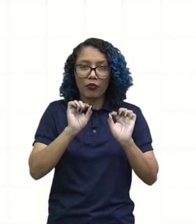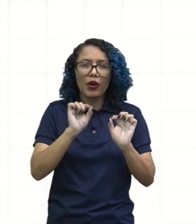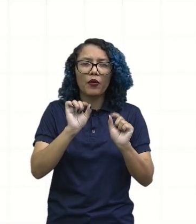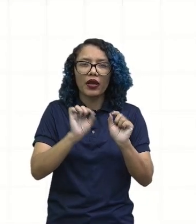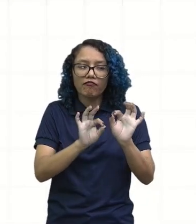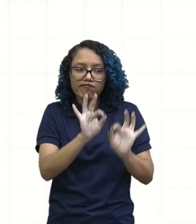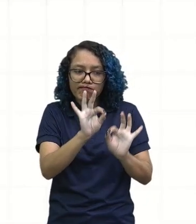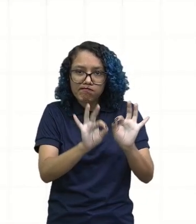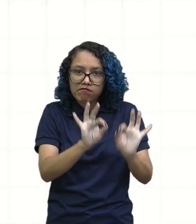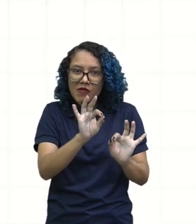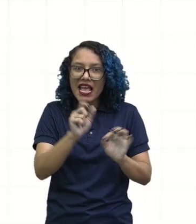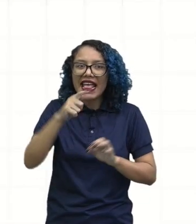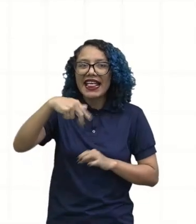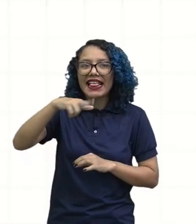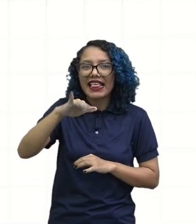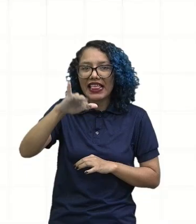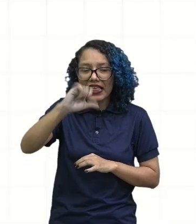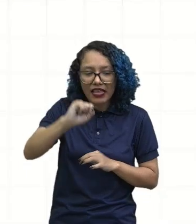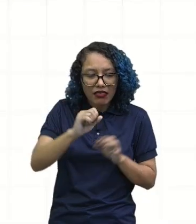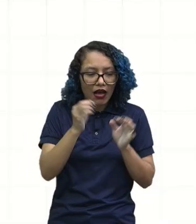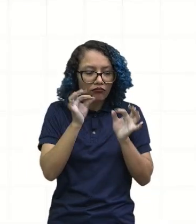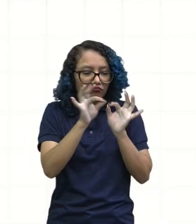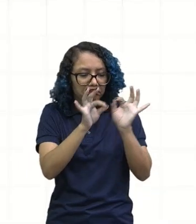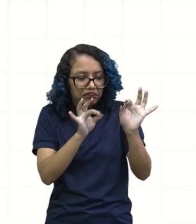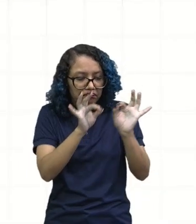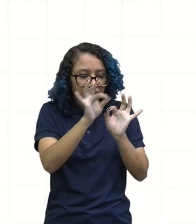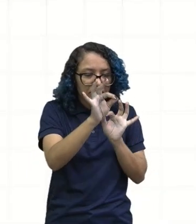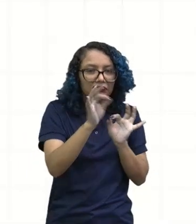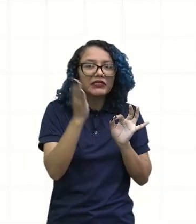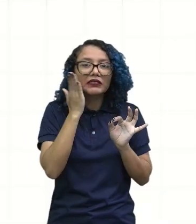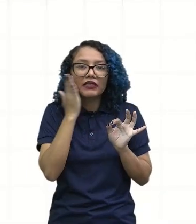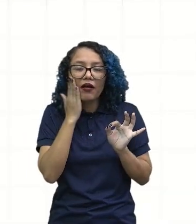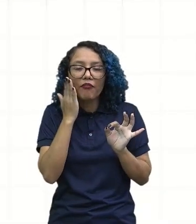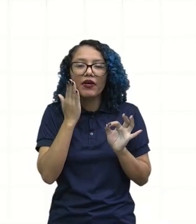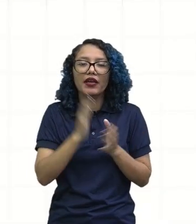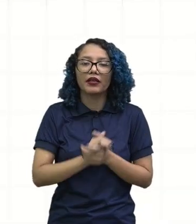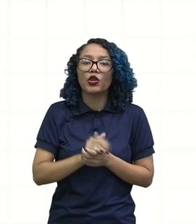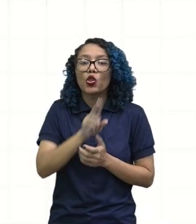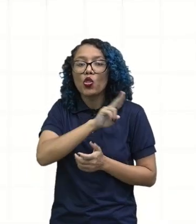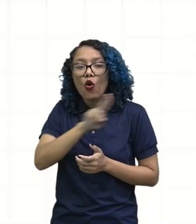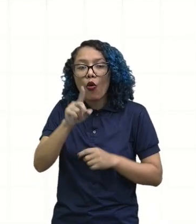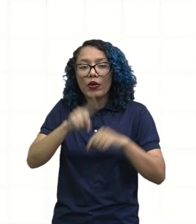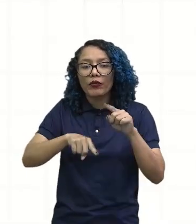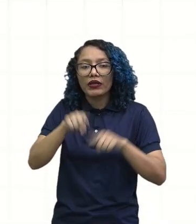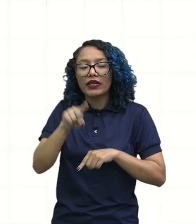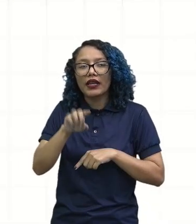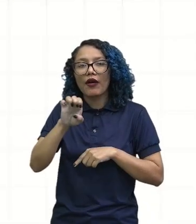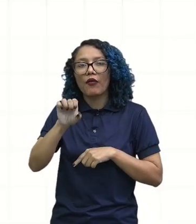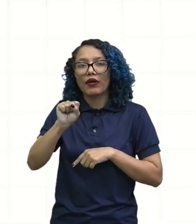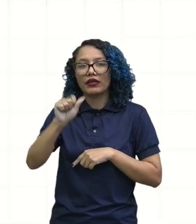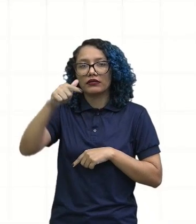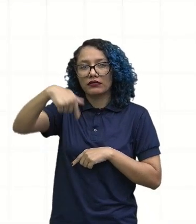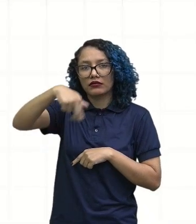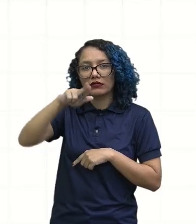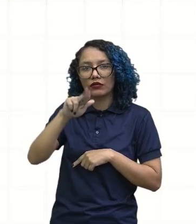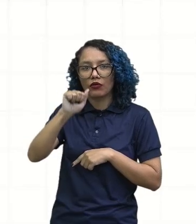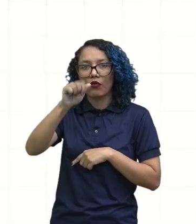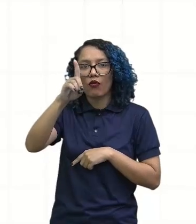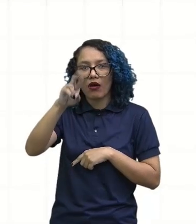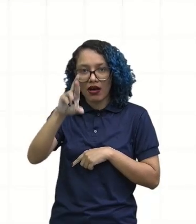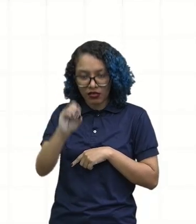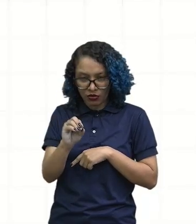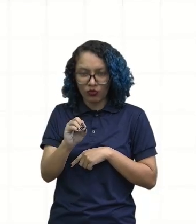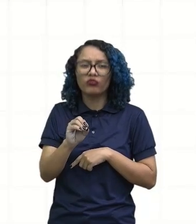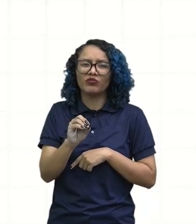quina, para medir esse ângulo. É o que nós chamamos de esquadro. Provavelmente você já viu esse instrumento